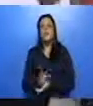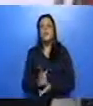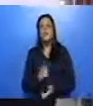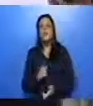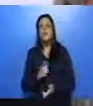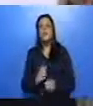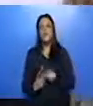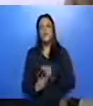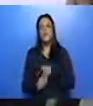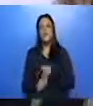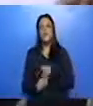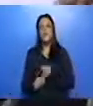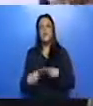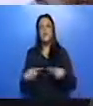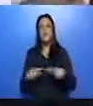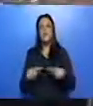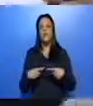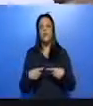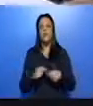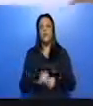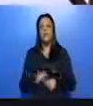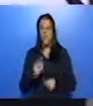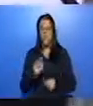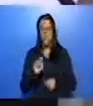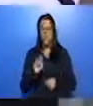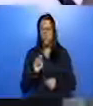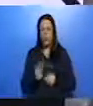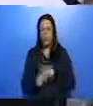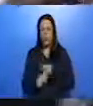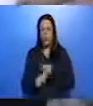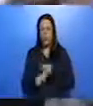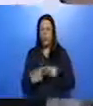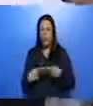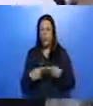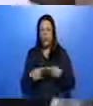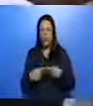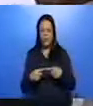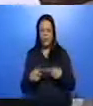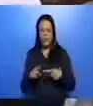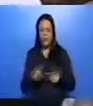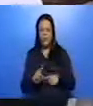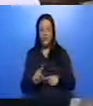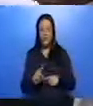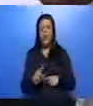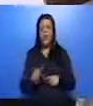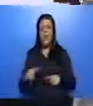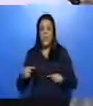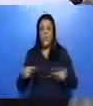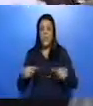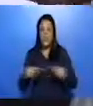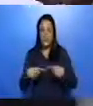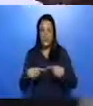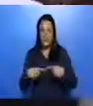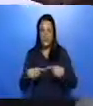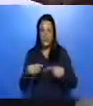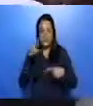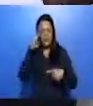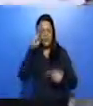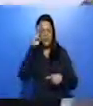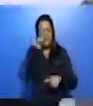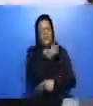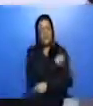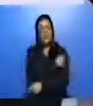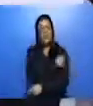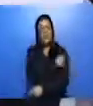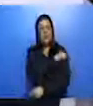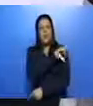é verbo de ligação? O próprio nome fala, ele liga. Lembrem nos anos, oitavos anos, quando